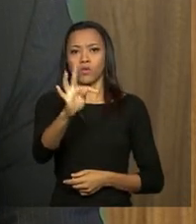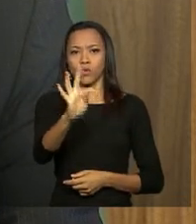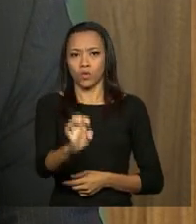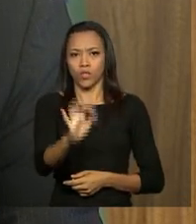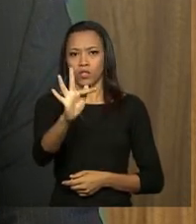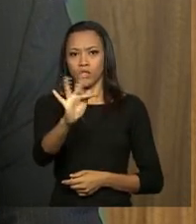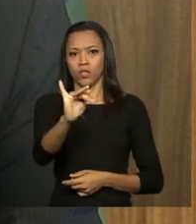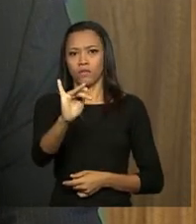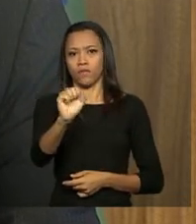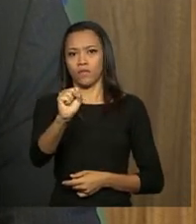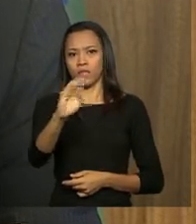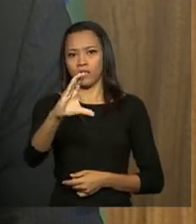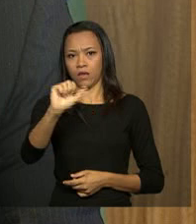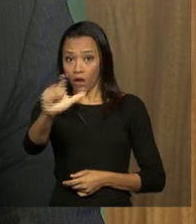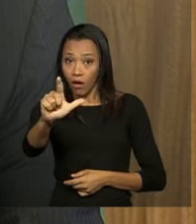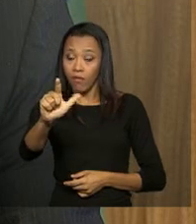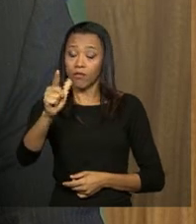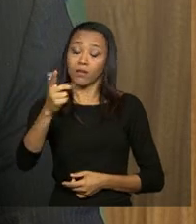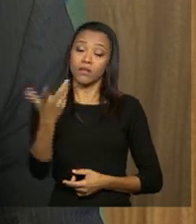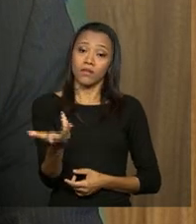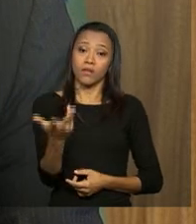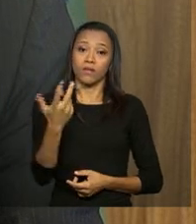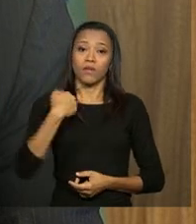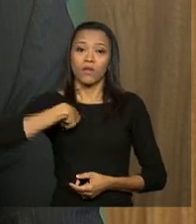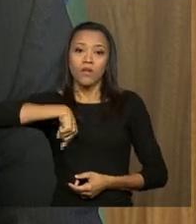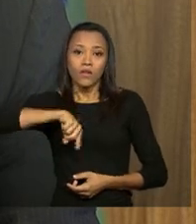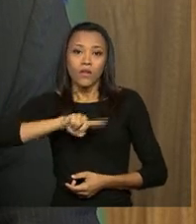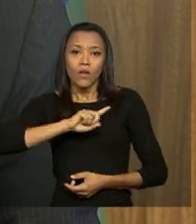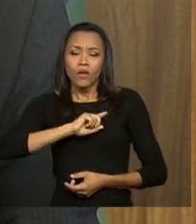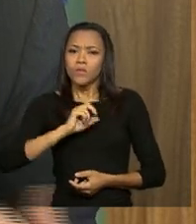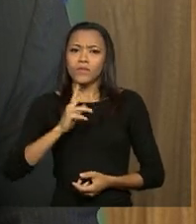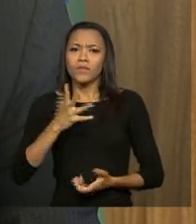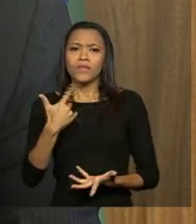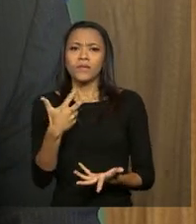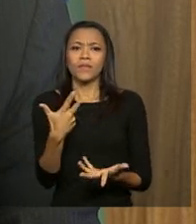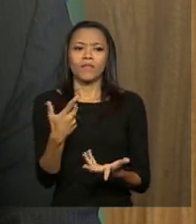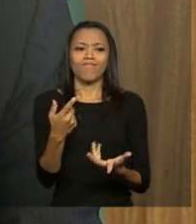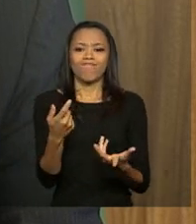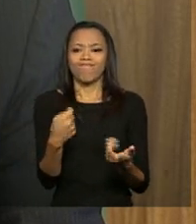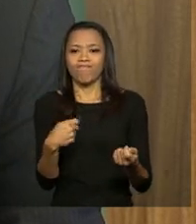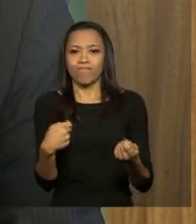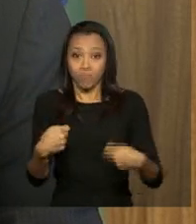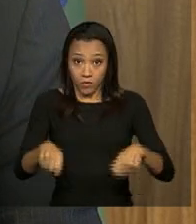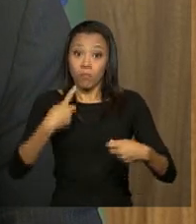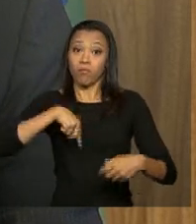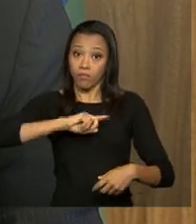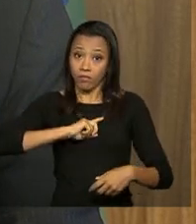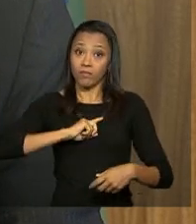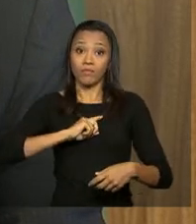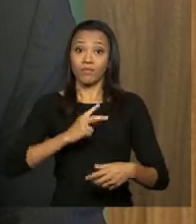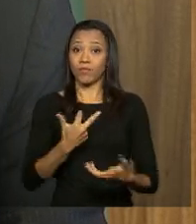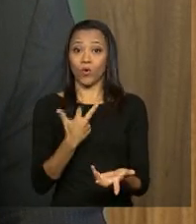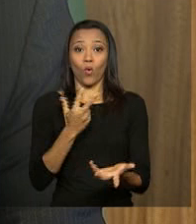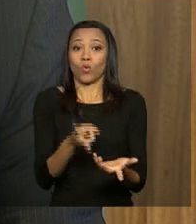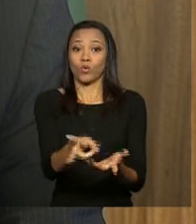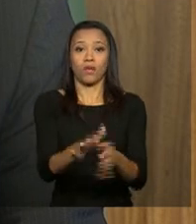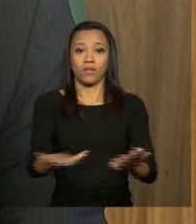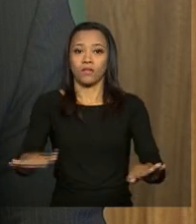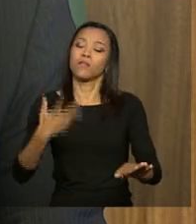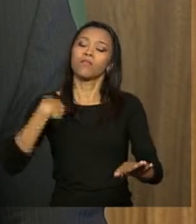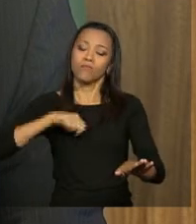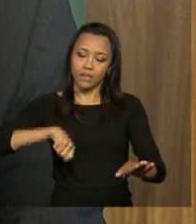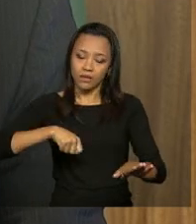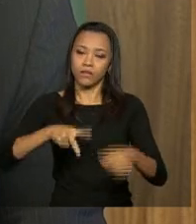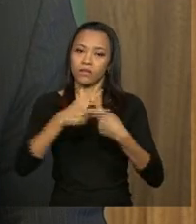receita porque na Disney Ramos demais e não é sustentável o que foi feito não que não fosse necessário diria que não é sustentável Então